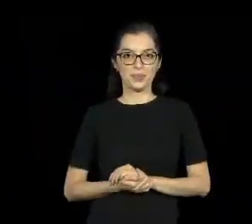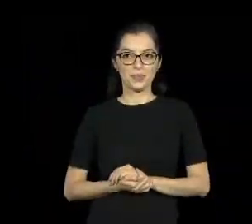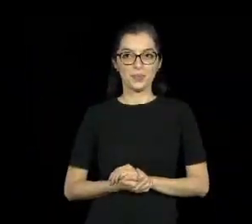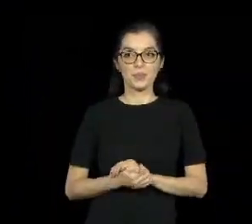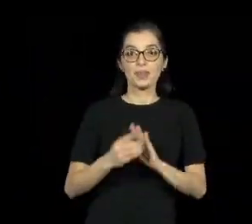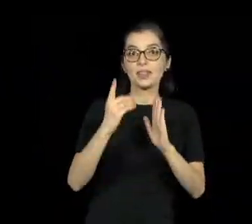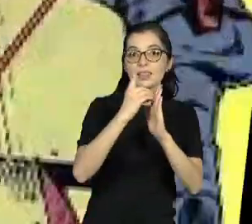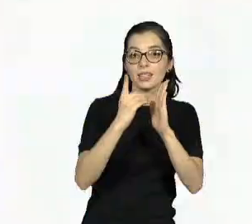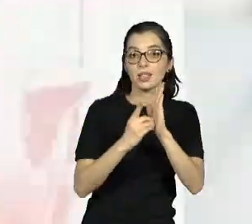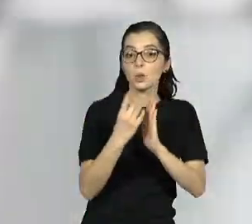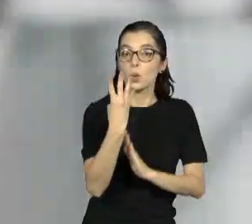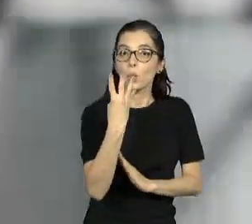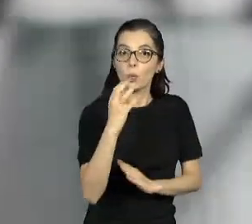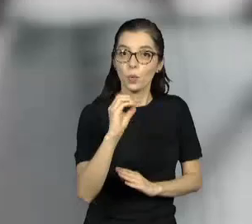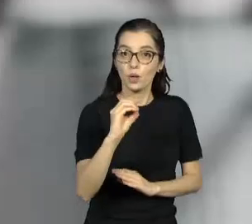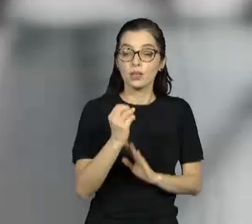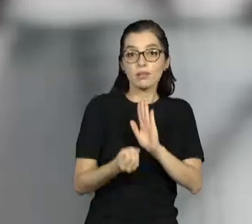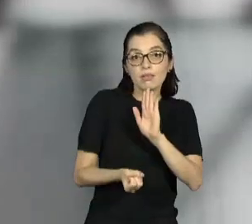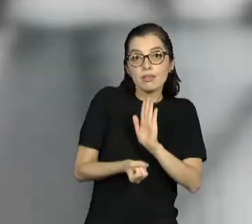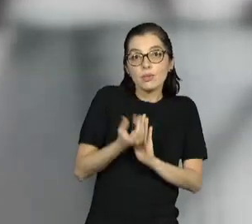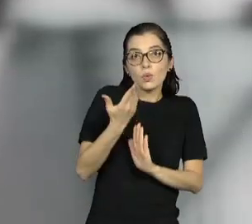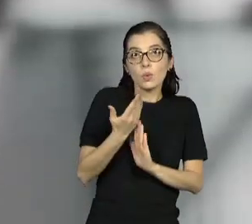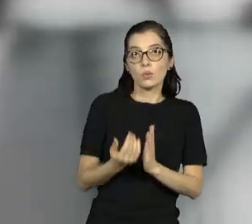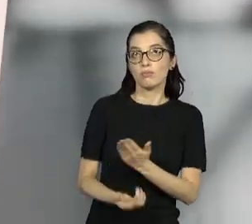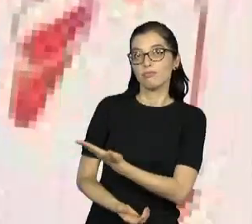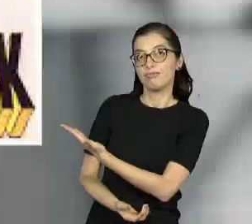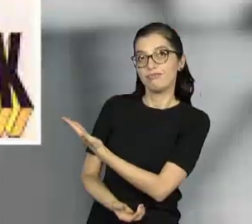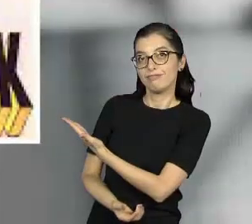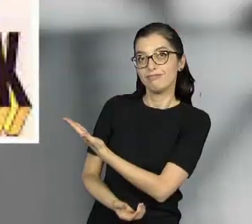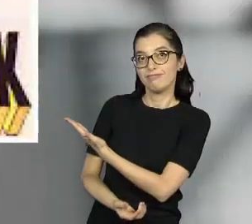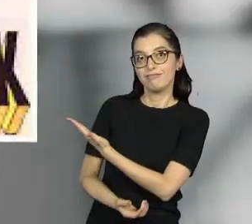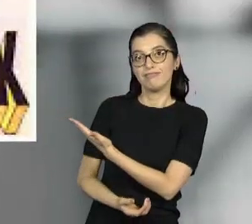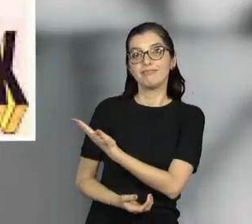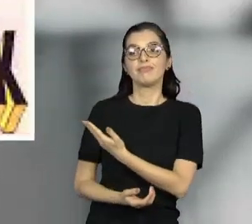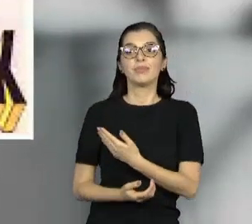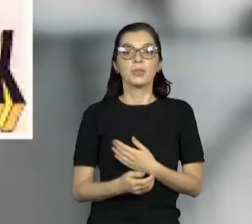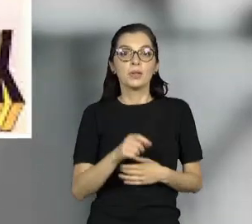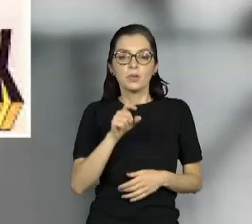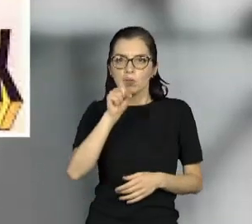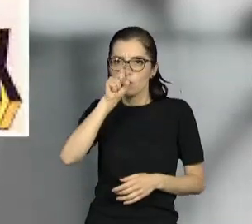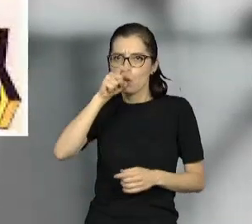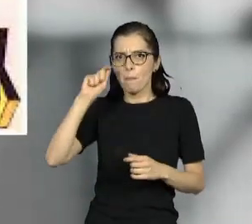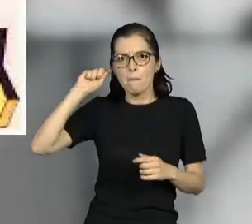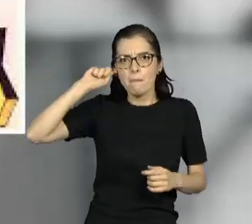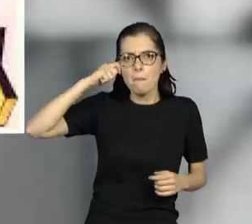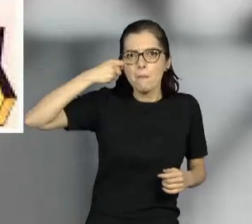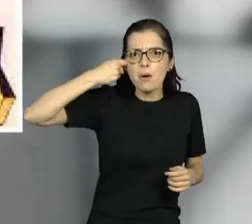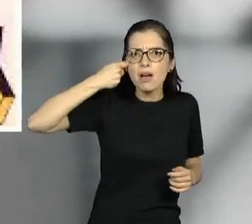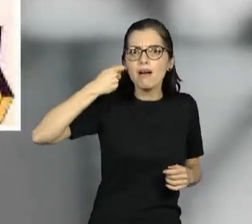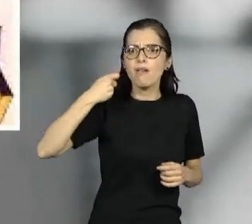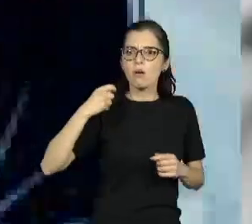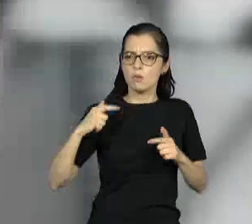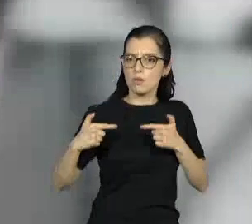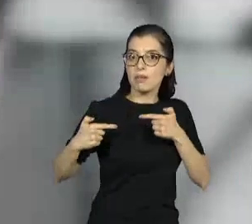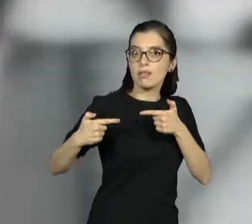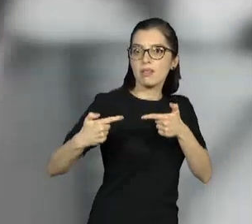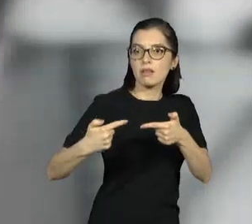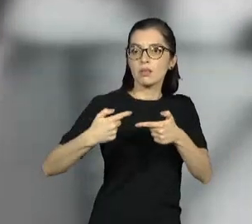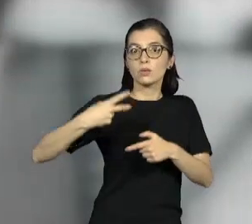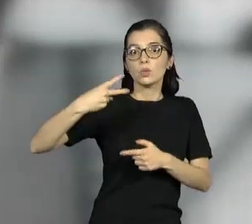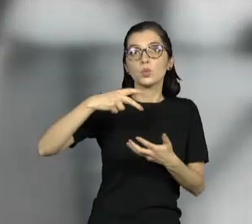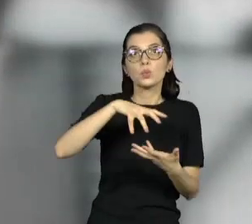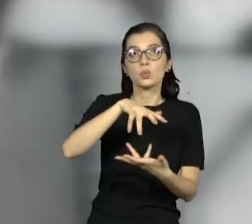40, ele lançou a série Falcão Negro, ambientada na Segunda Guerra Mundial, e O Detetive Mascarado, The